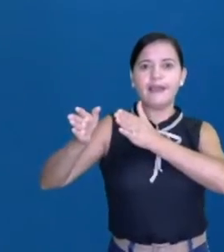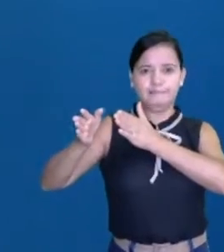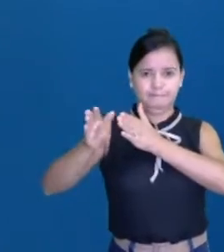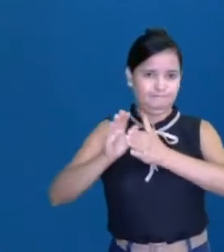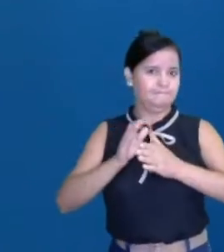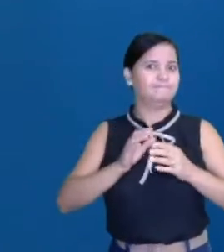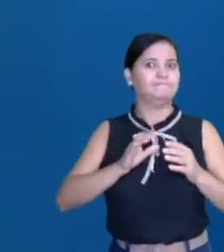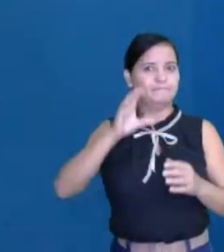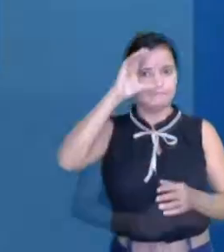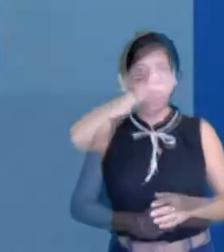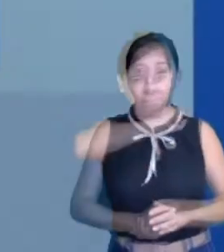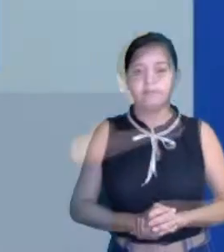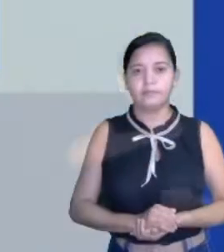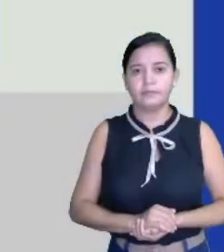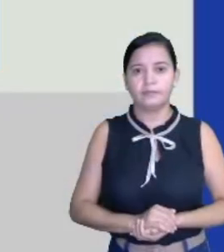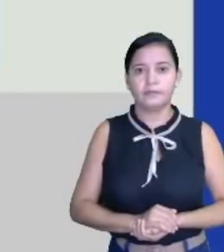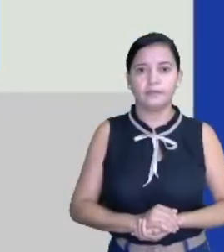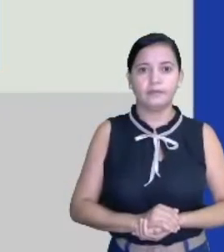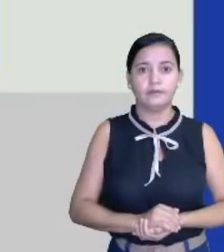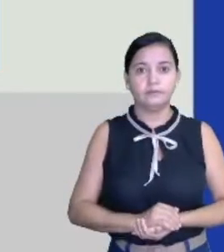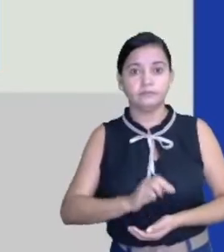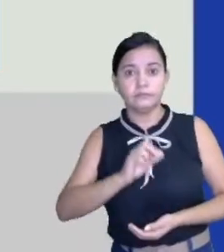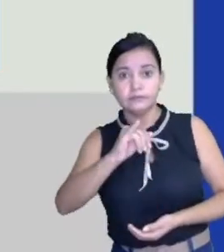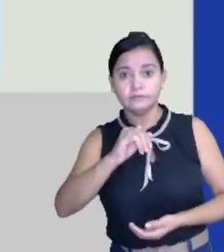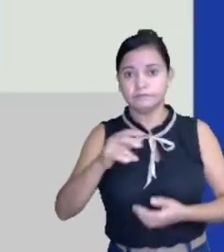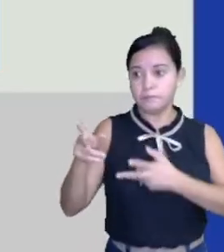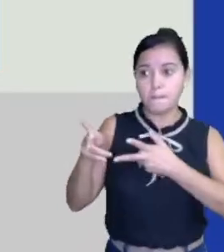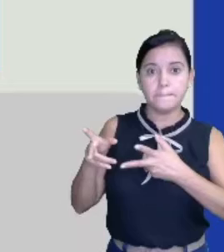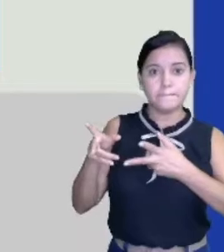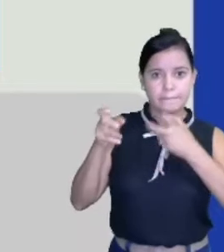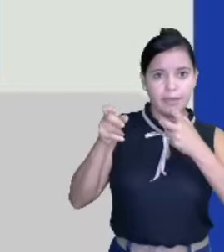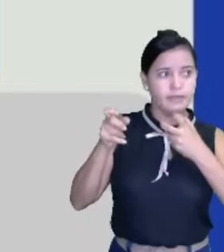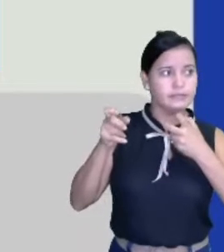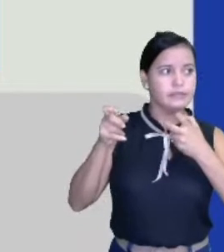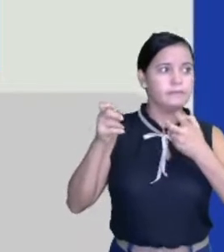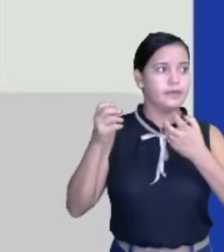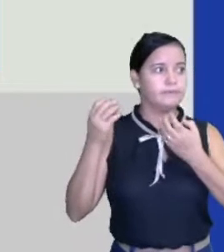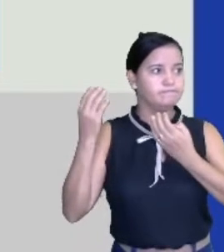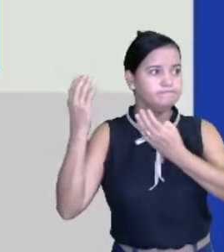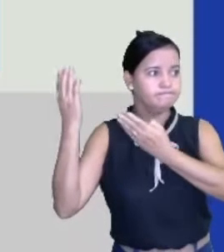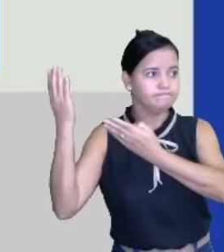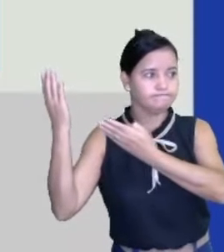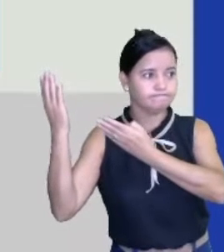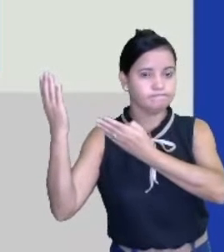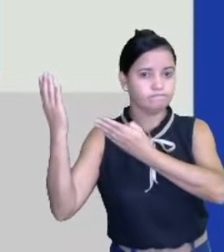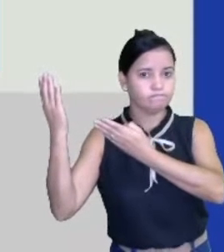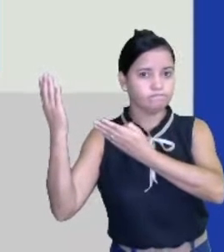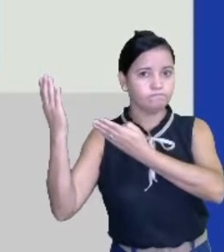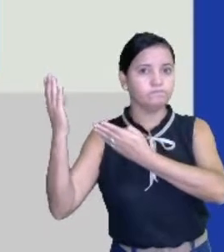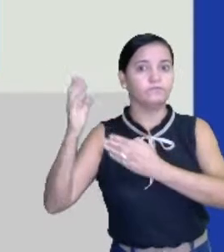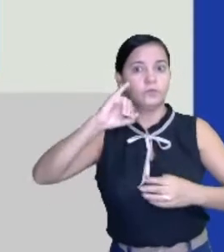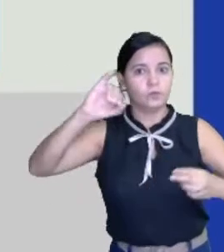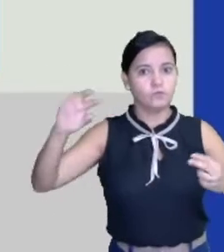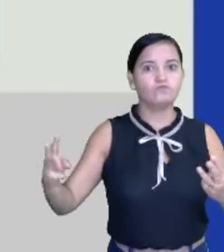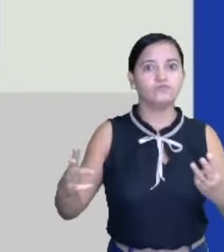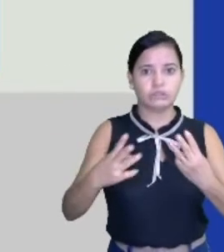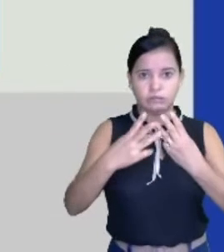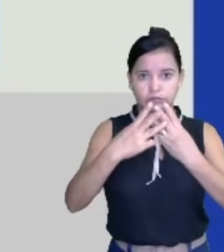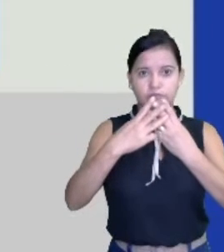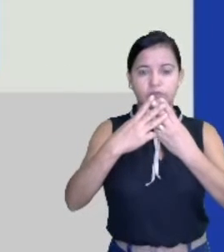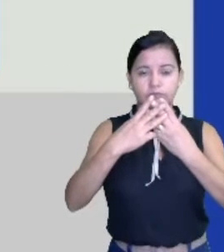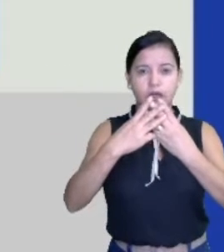para o nosso próximo slide. Então, se você perceber nesse slide, nesse material que vocês estão vendo, a gente